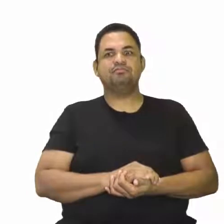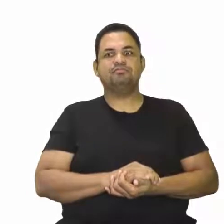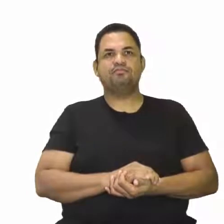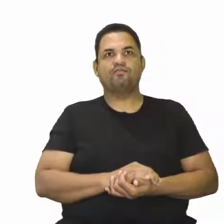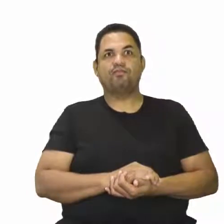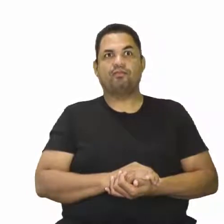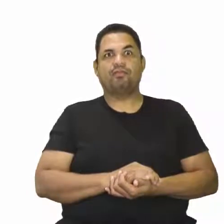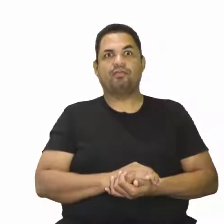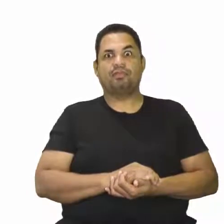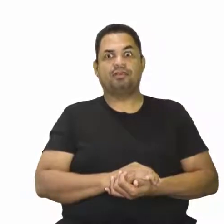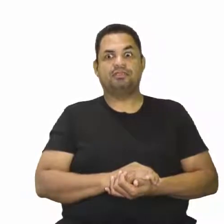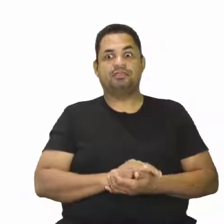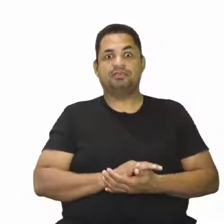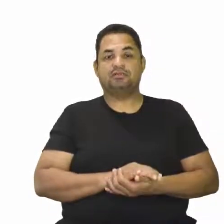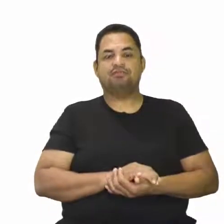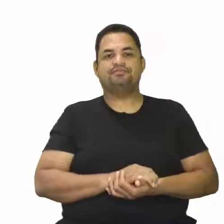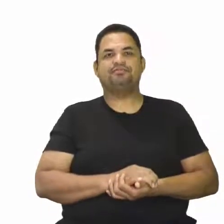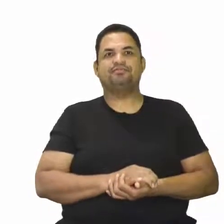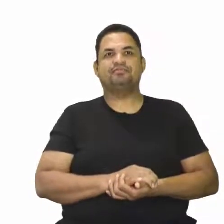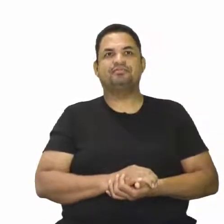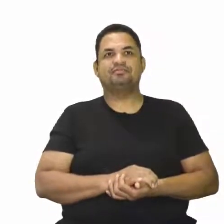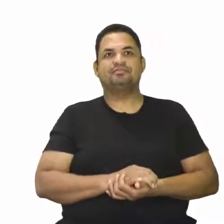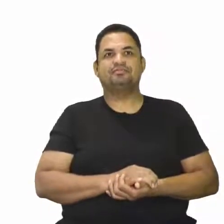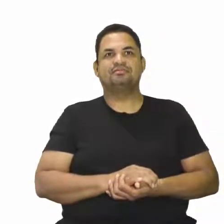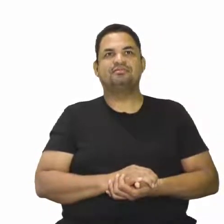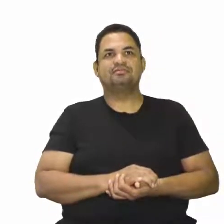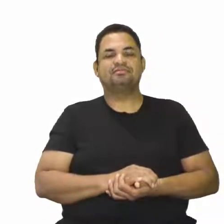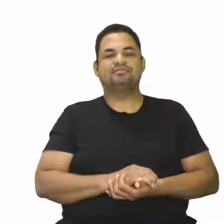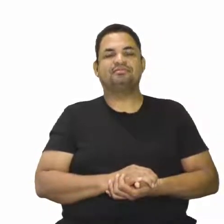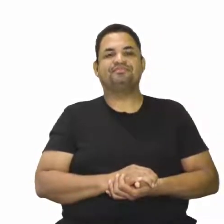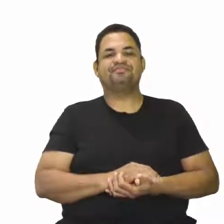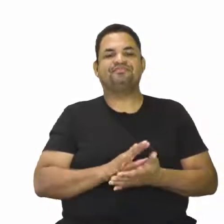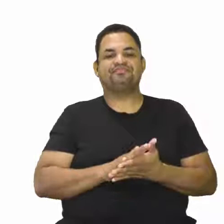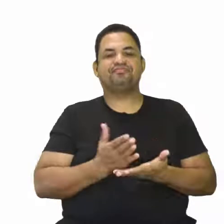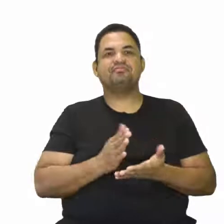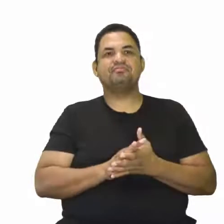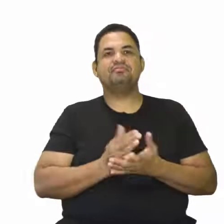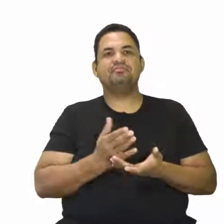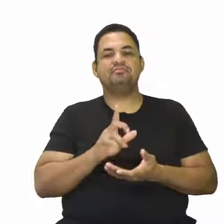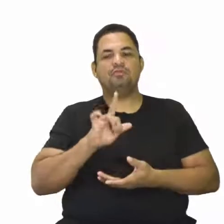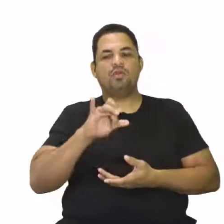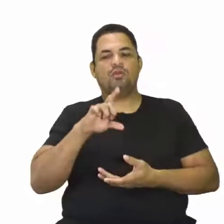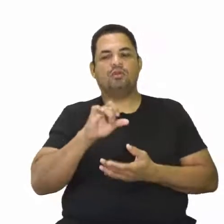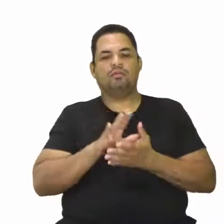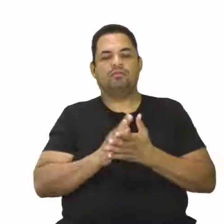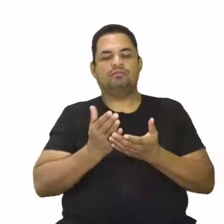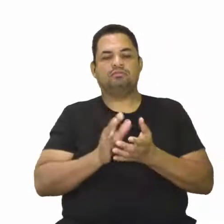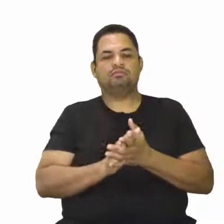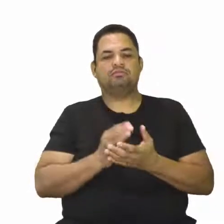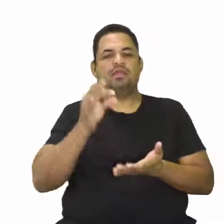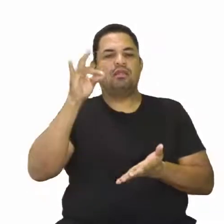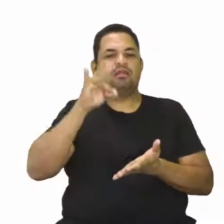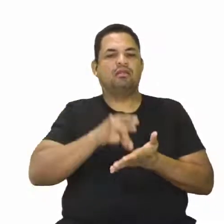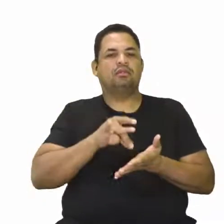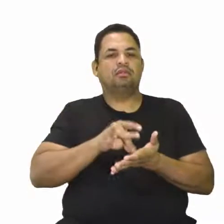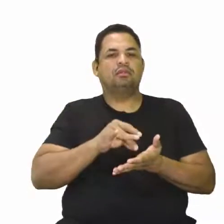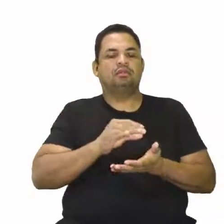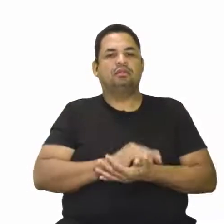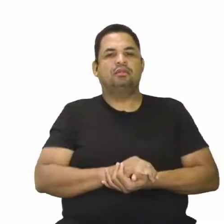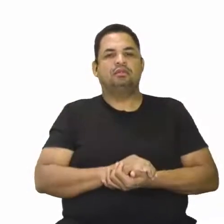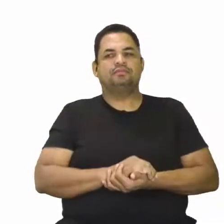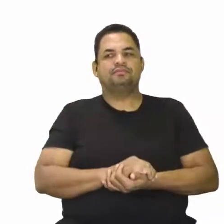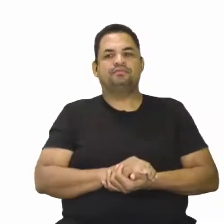algumas locuções adverbiais de afirmação. O que são locuções